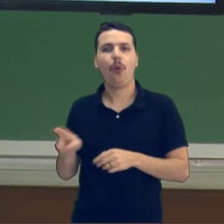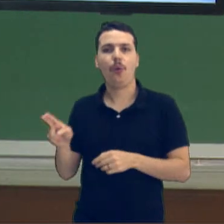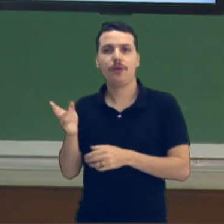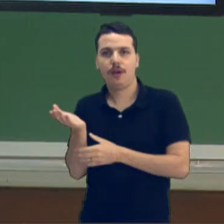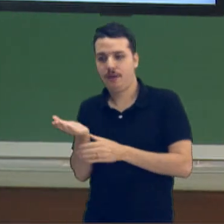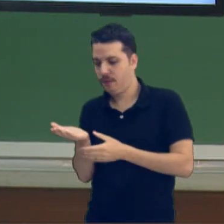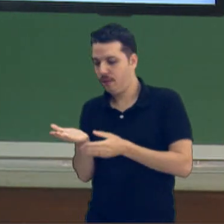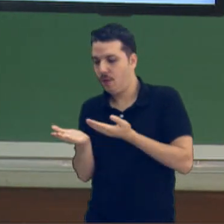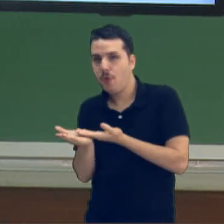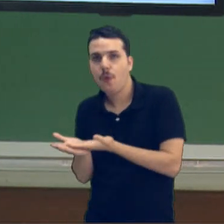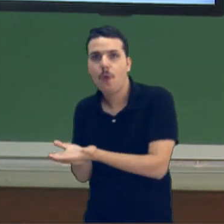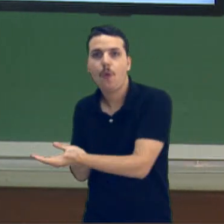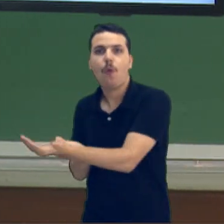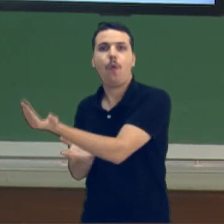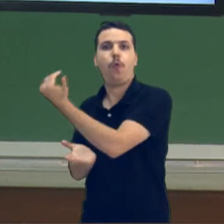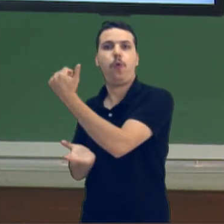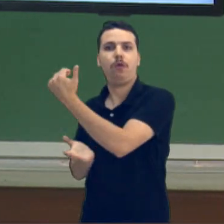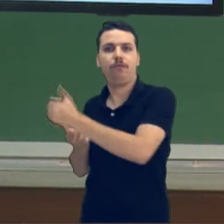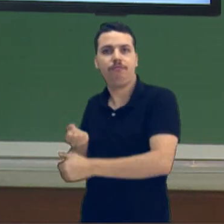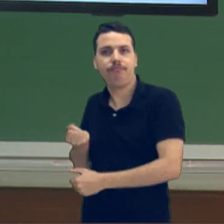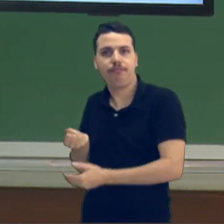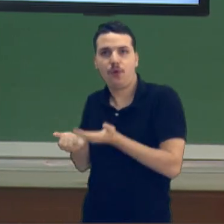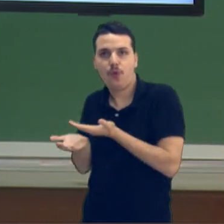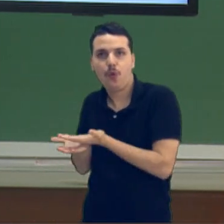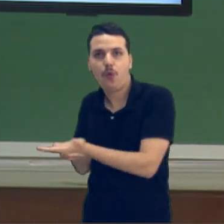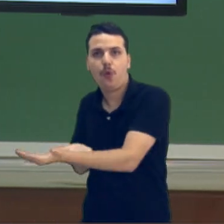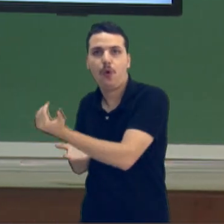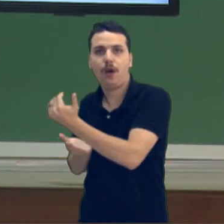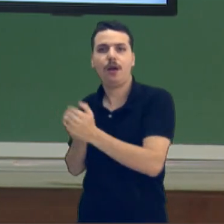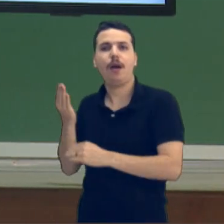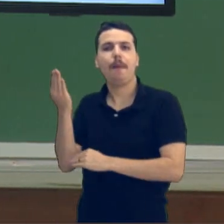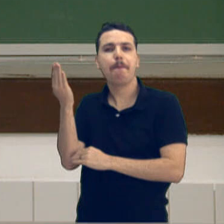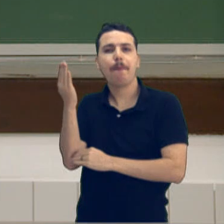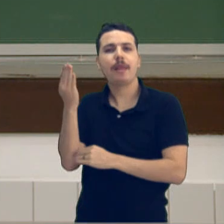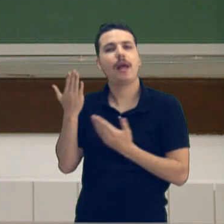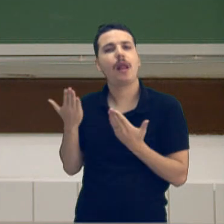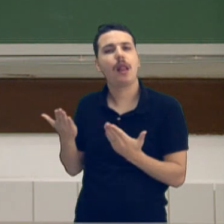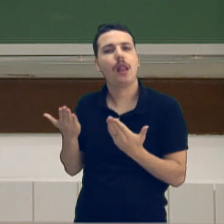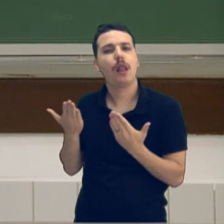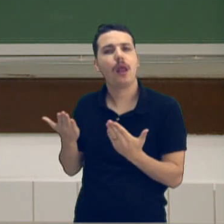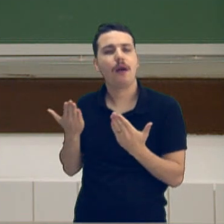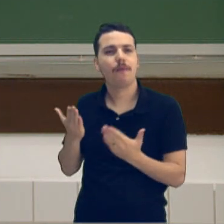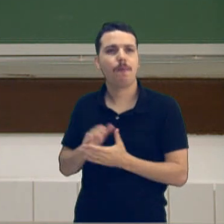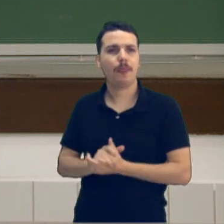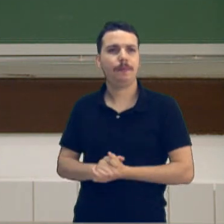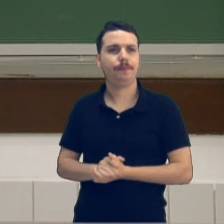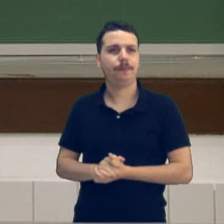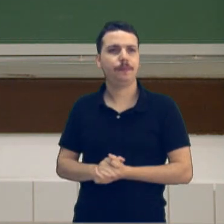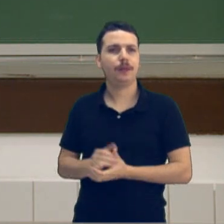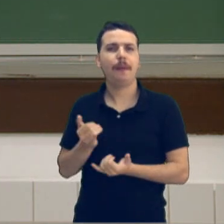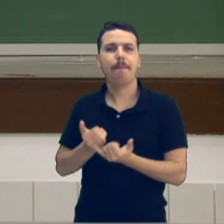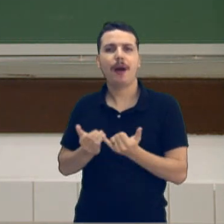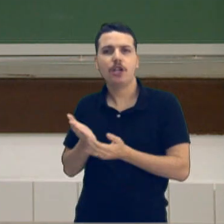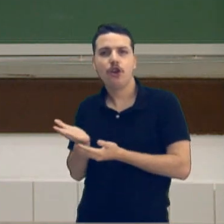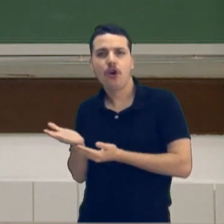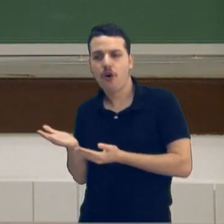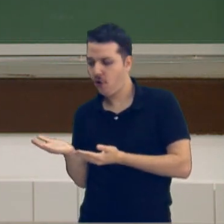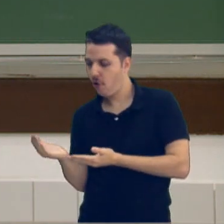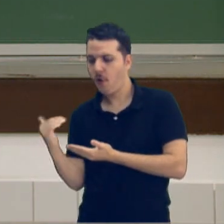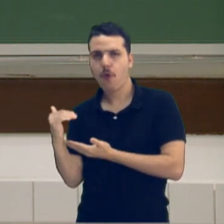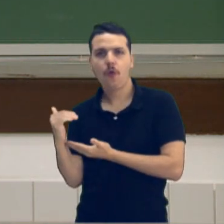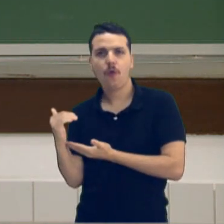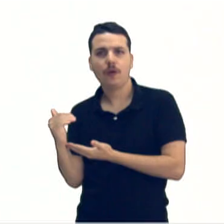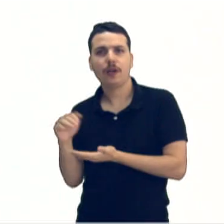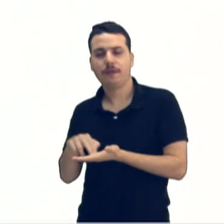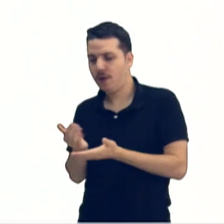uma proteção maior, com esse equipamento que ele é de uma madeira muito leve, né? Ele parece uma concha que favorece